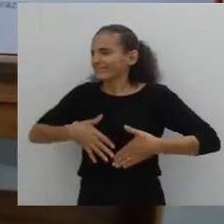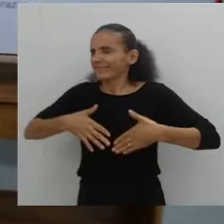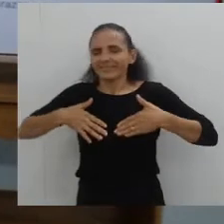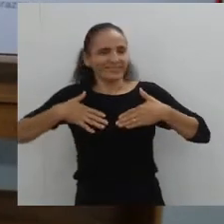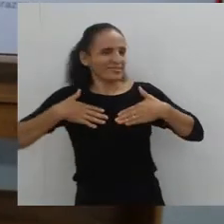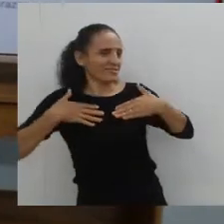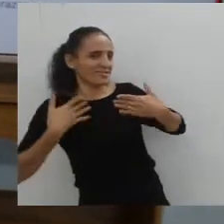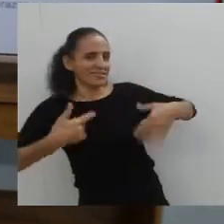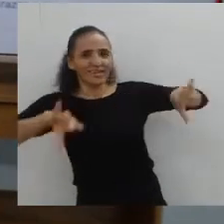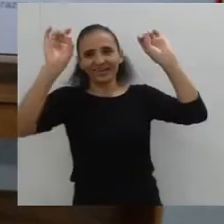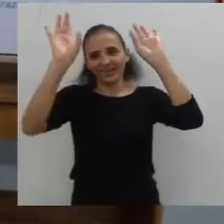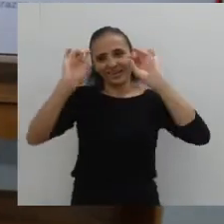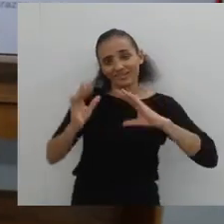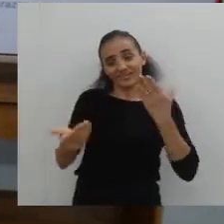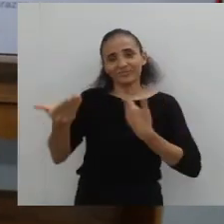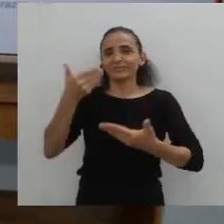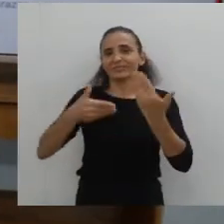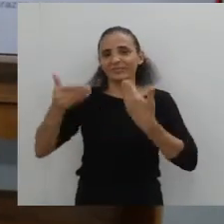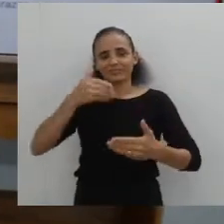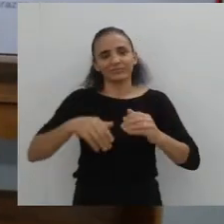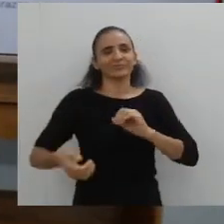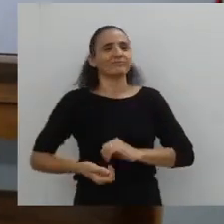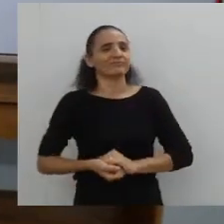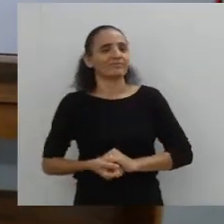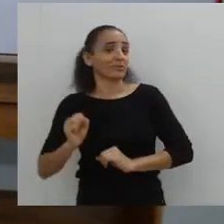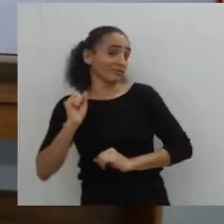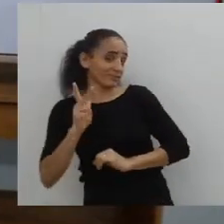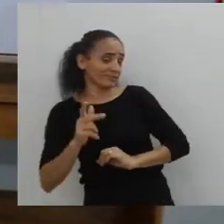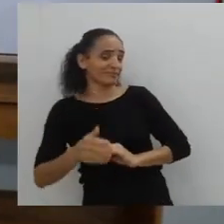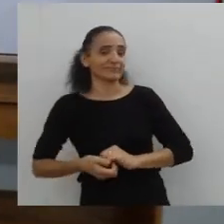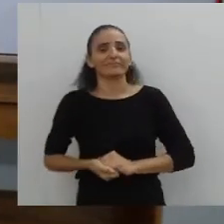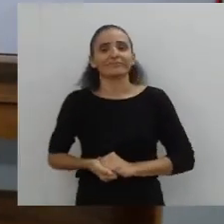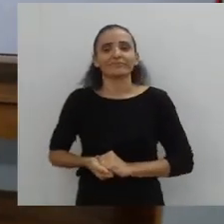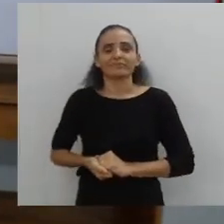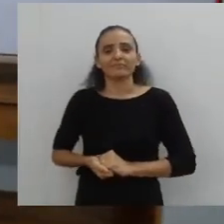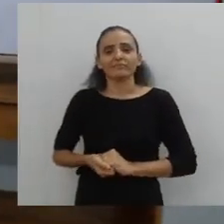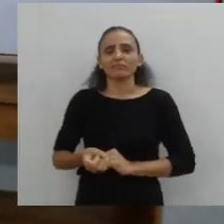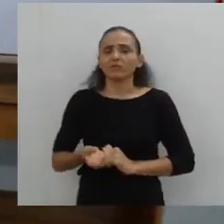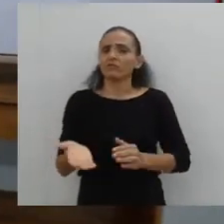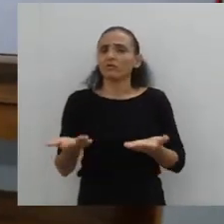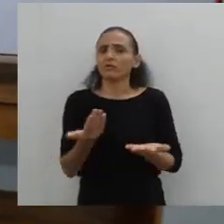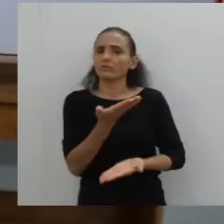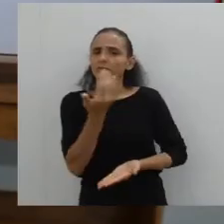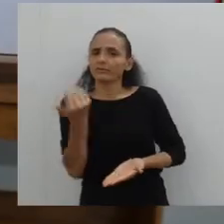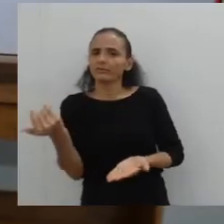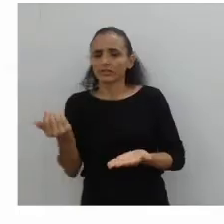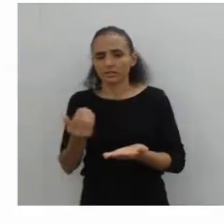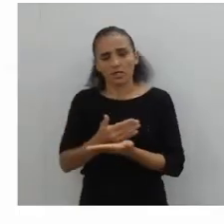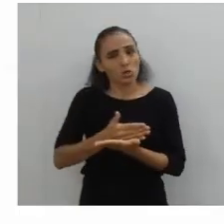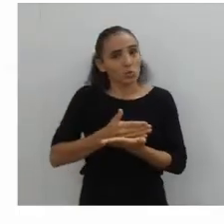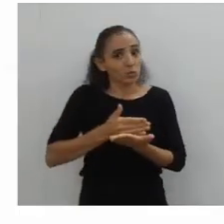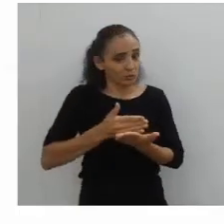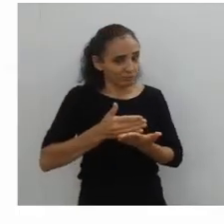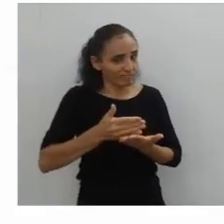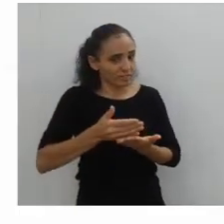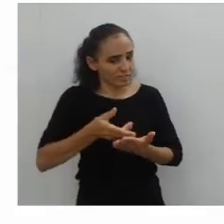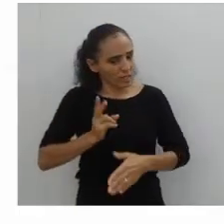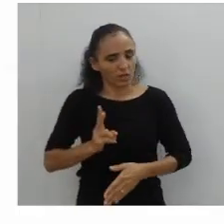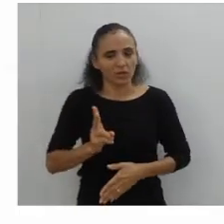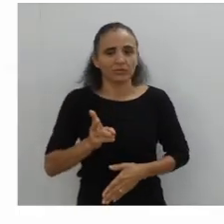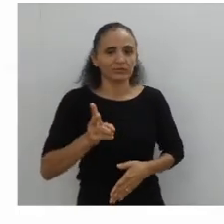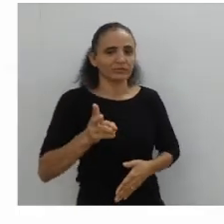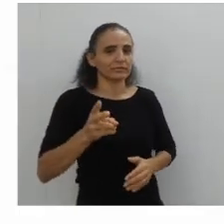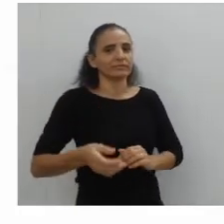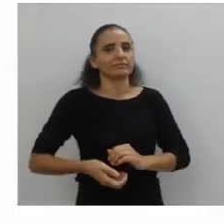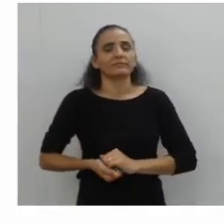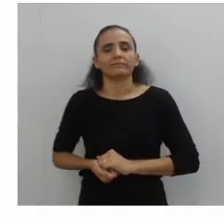imenso, né, durante a sua prática, tá bom? Bom, eu vou pedir para a gente voltar aqui para a tela para que a gente possa fazer o